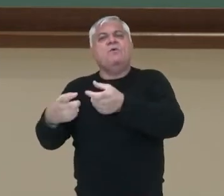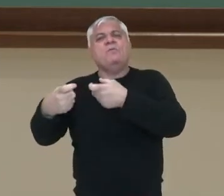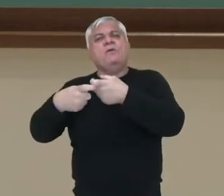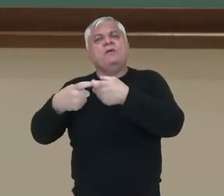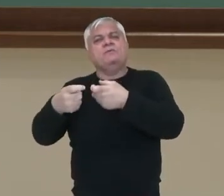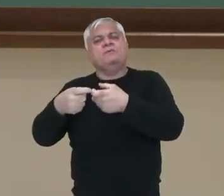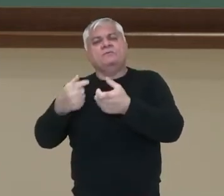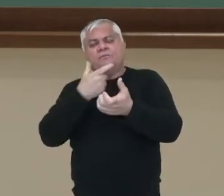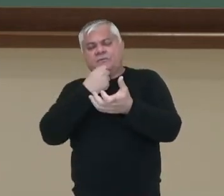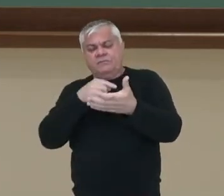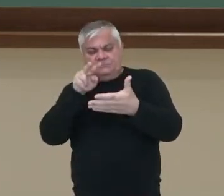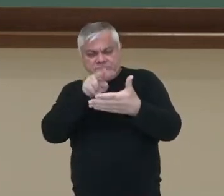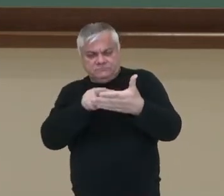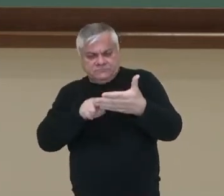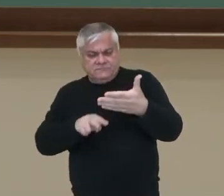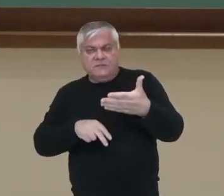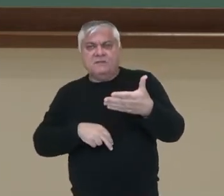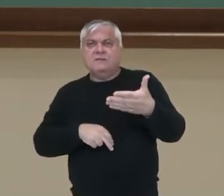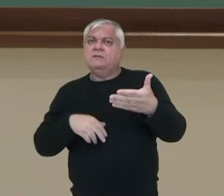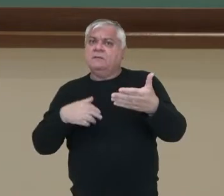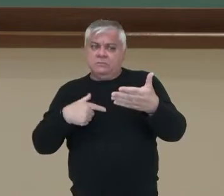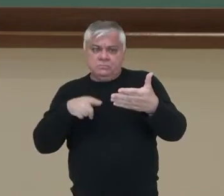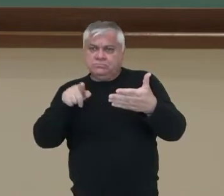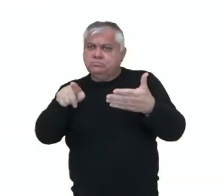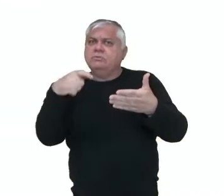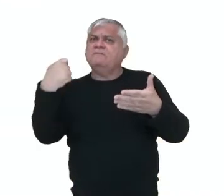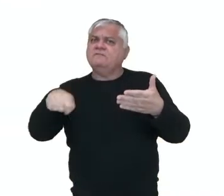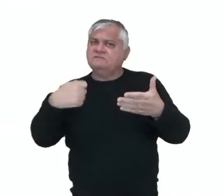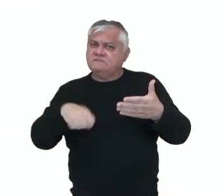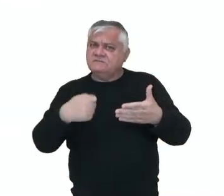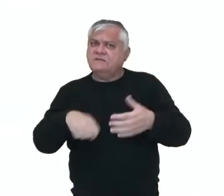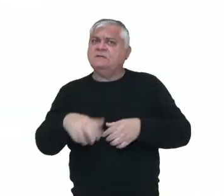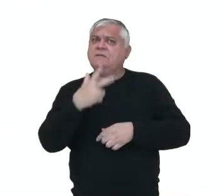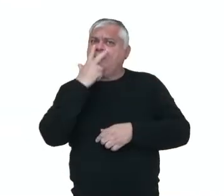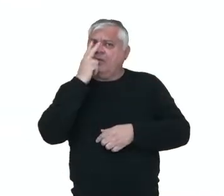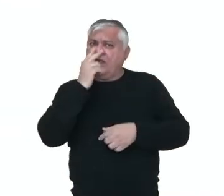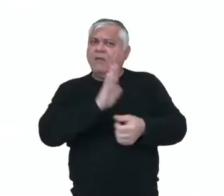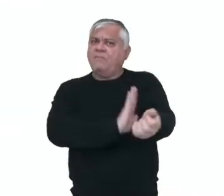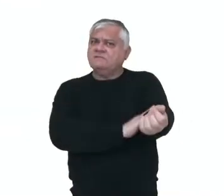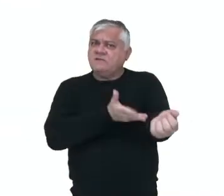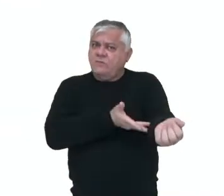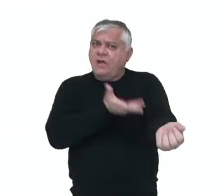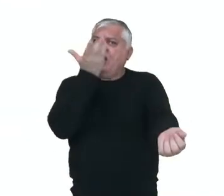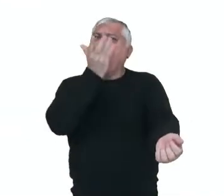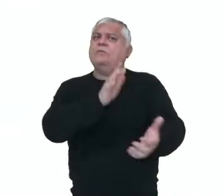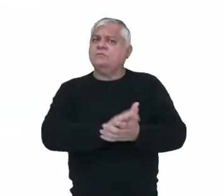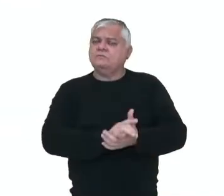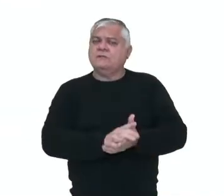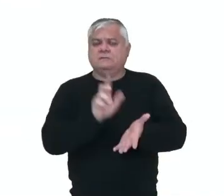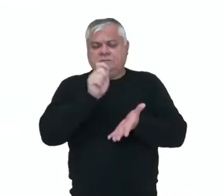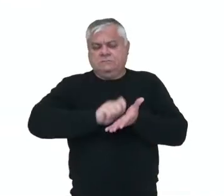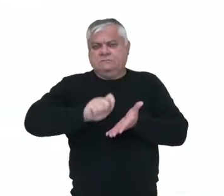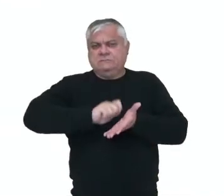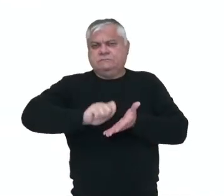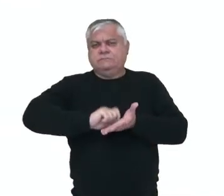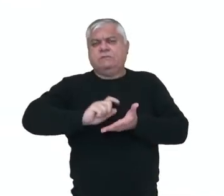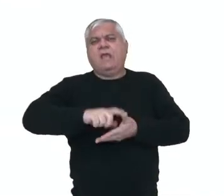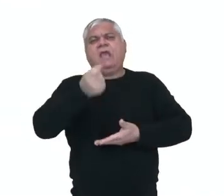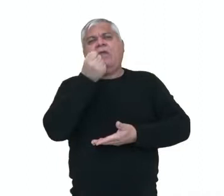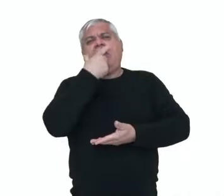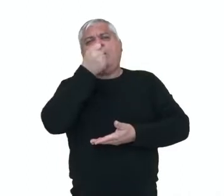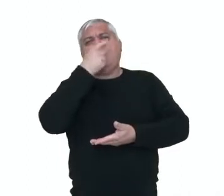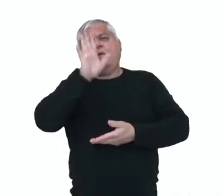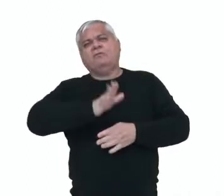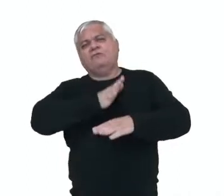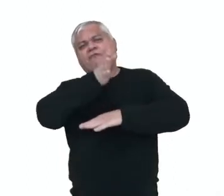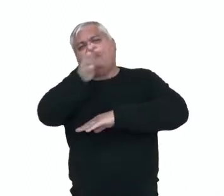Jaime. Ele gentilmente respondeu: você apresenta um quadro de hipertensão. Prescreveu a medicação e Dona Ivone foi